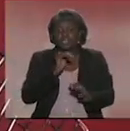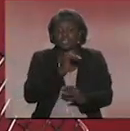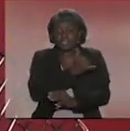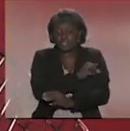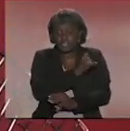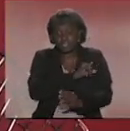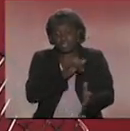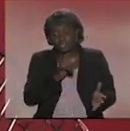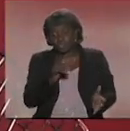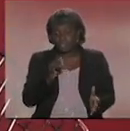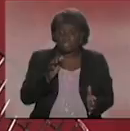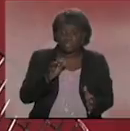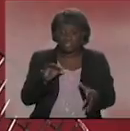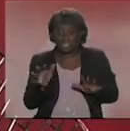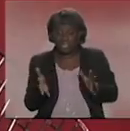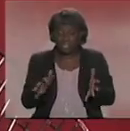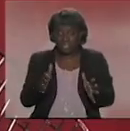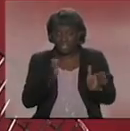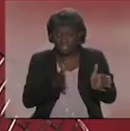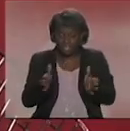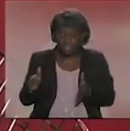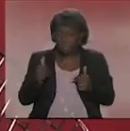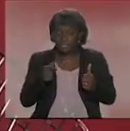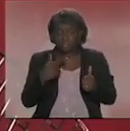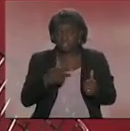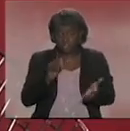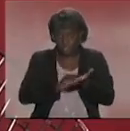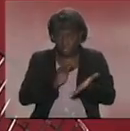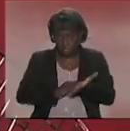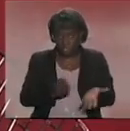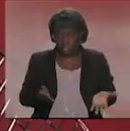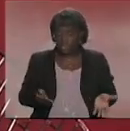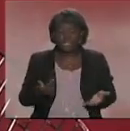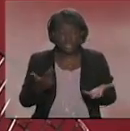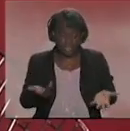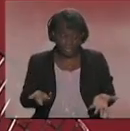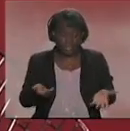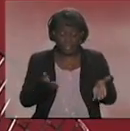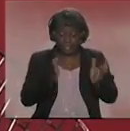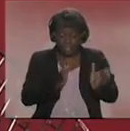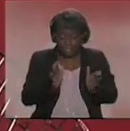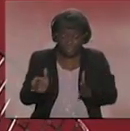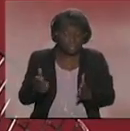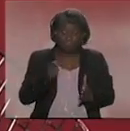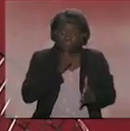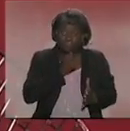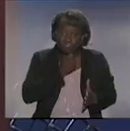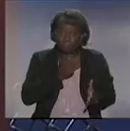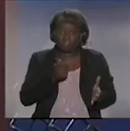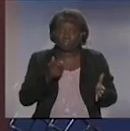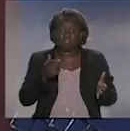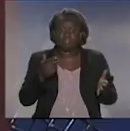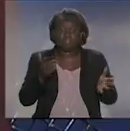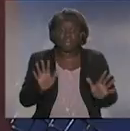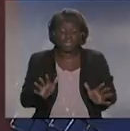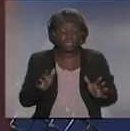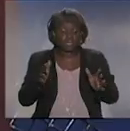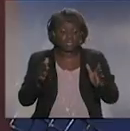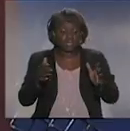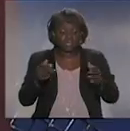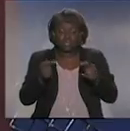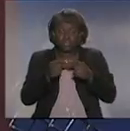que tem potencial, mas que o Rio ainda, quer dizer, ainda está muito desestruturado, digamos assim, para poder avançar nesse setor. Desestruturado